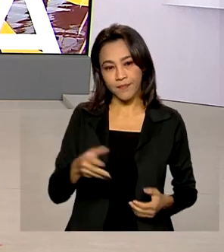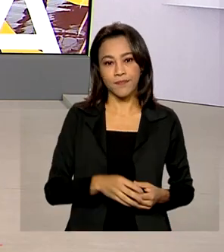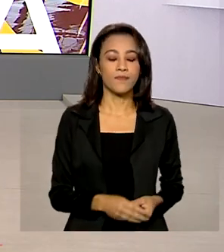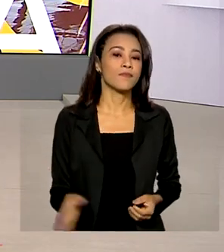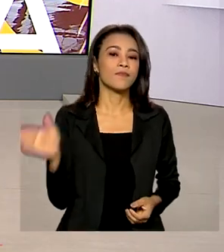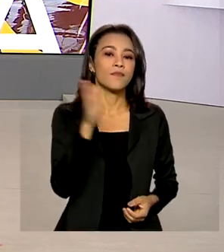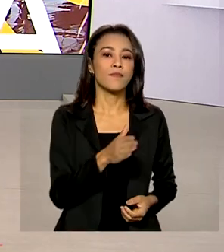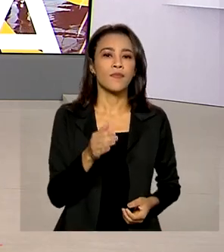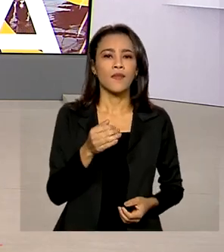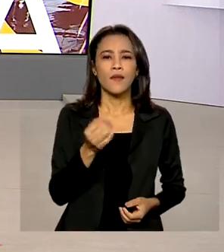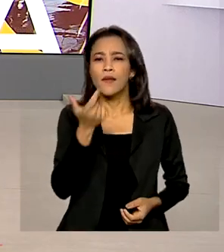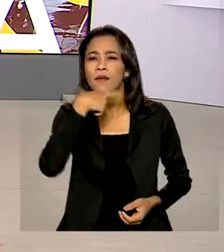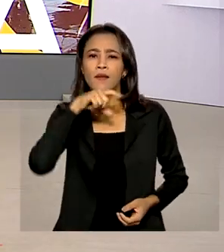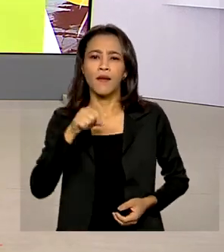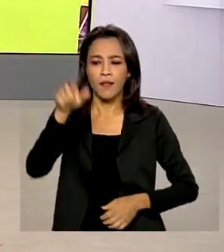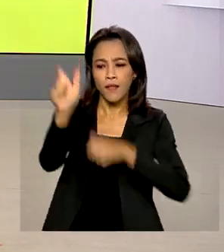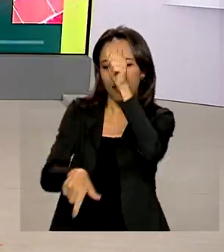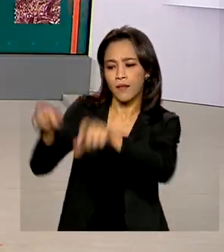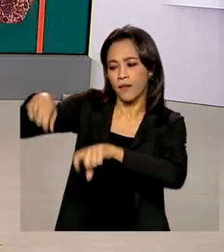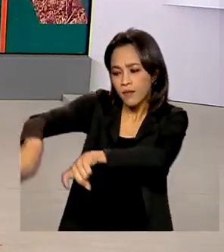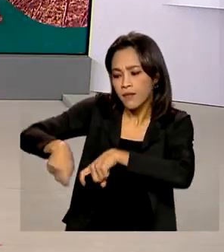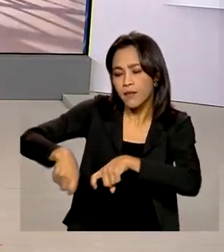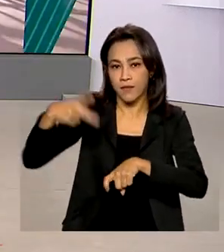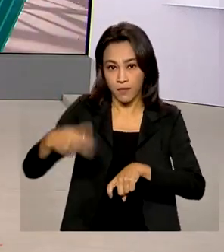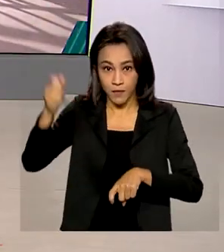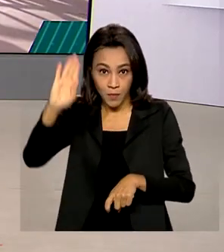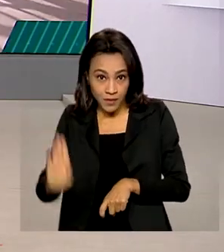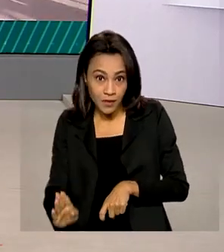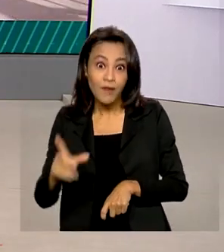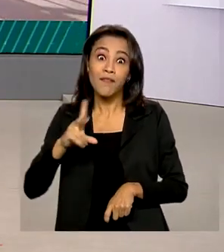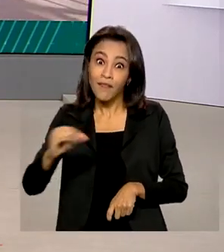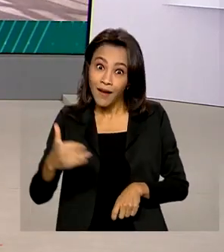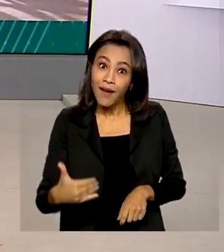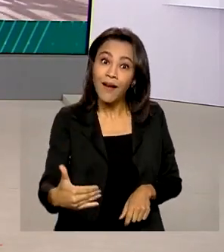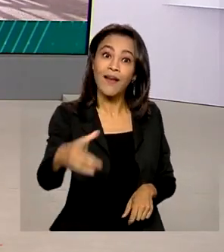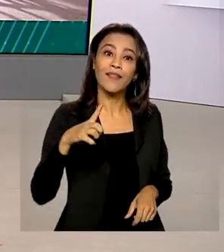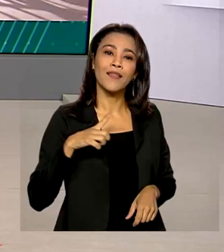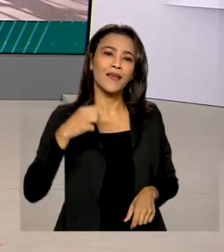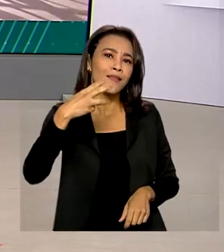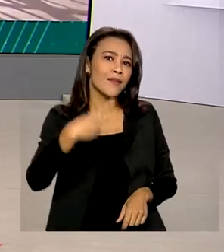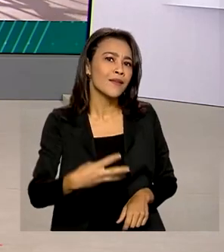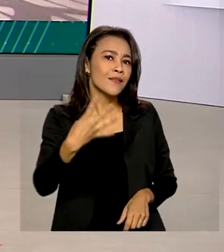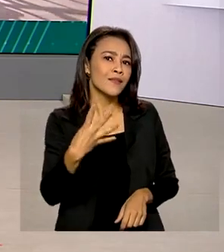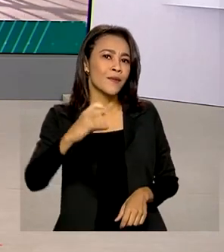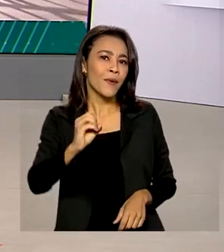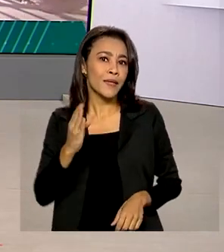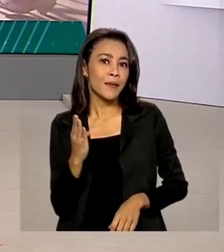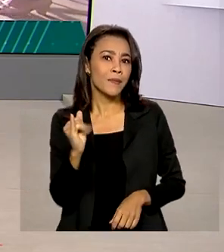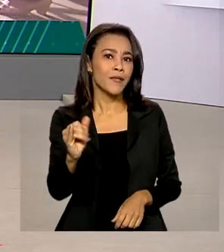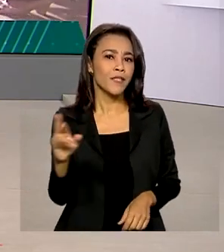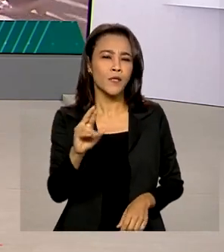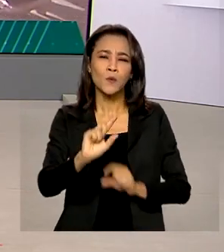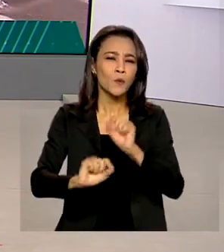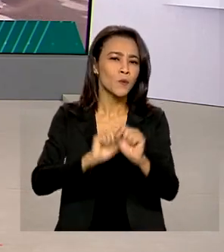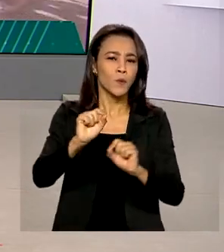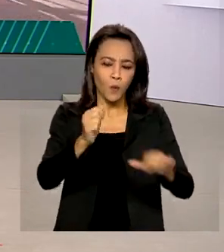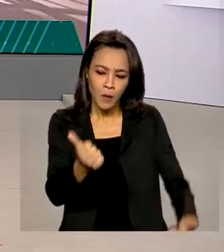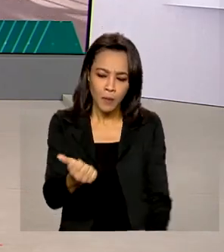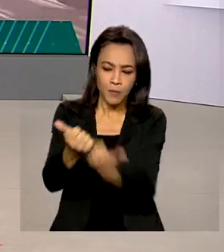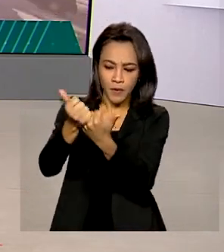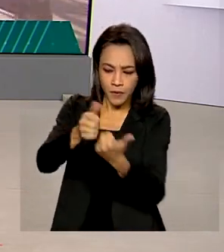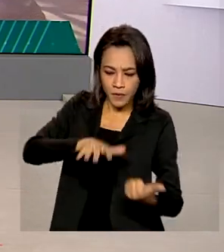Os produtores rurais brasileiros terão mais de 340 bilhões de reais para o apoio à produção